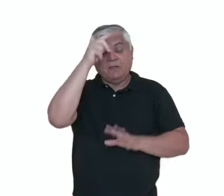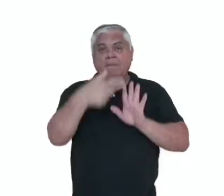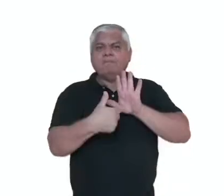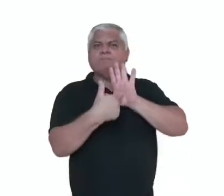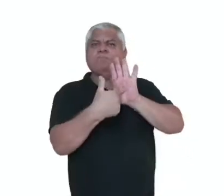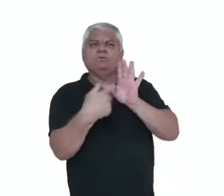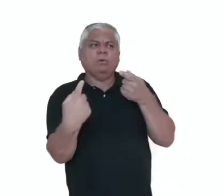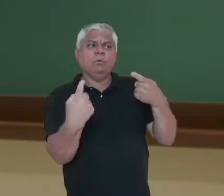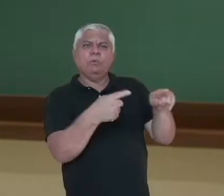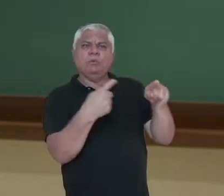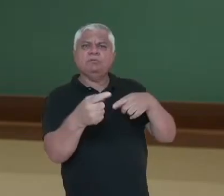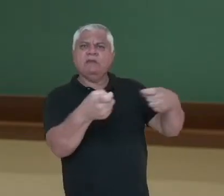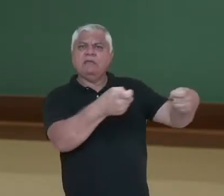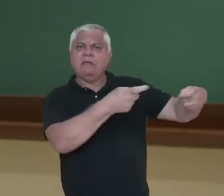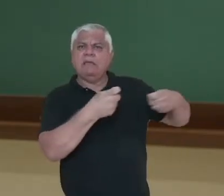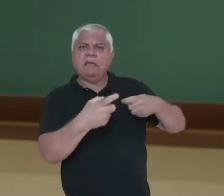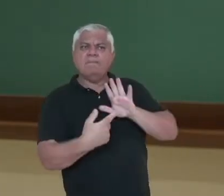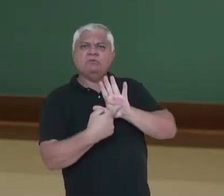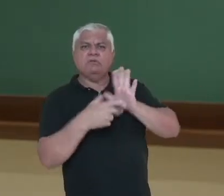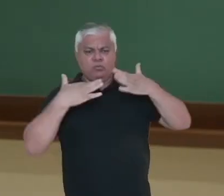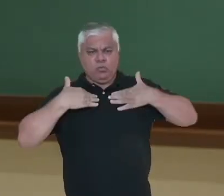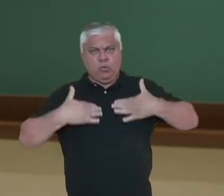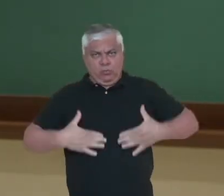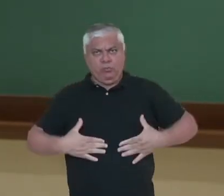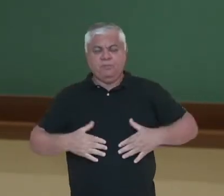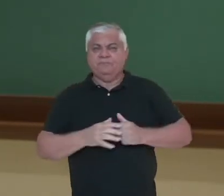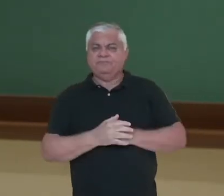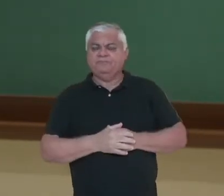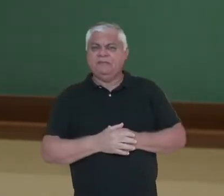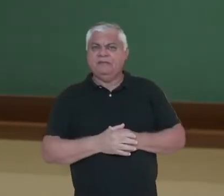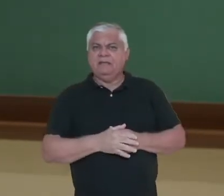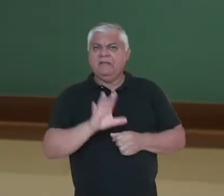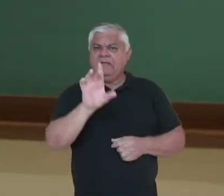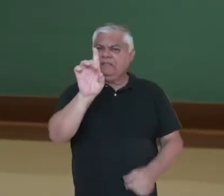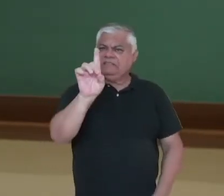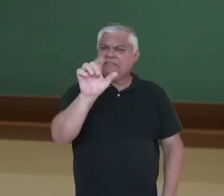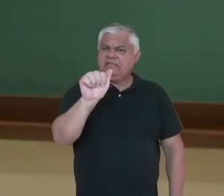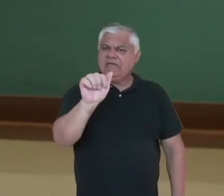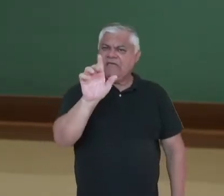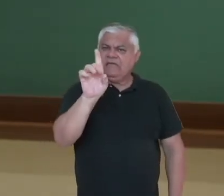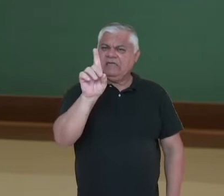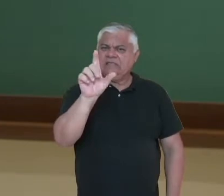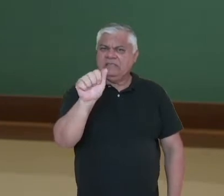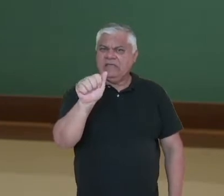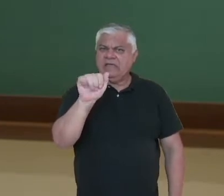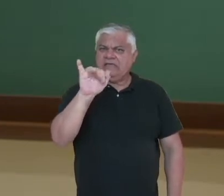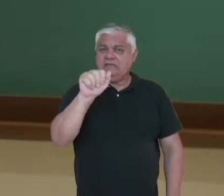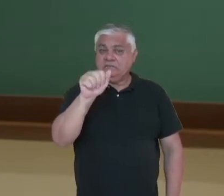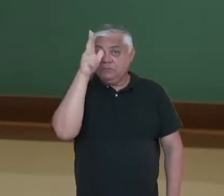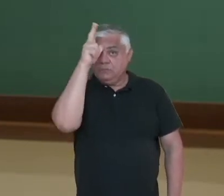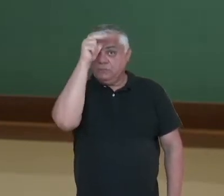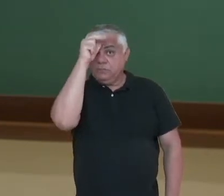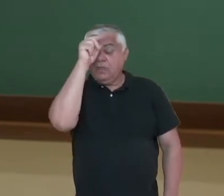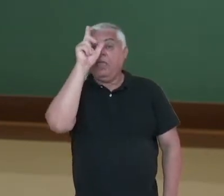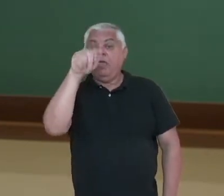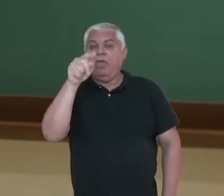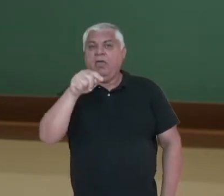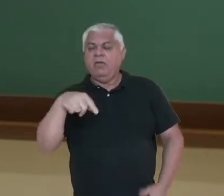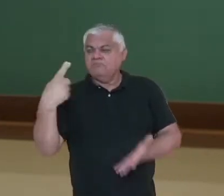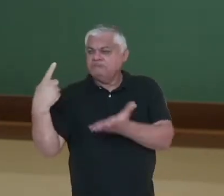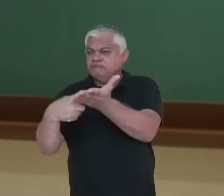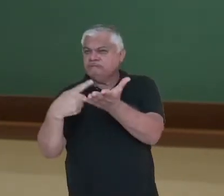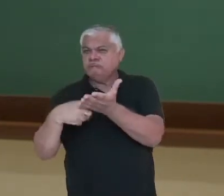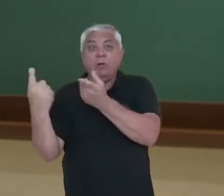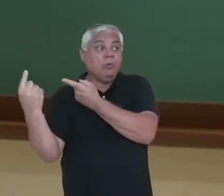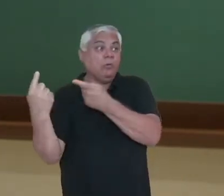corpo como possível suporte. Quando a gente fala do dadaísmo, a gente está falando um protesto aberto contra a Primeira Guerra Mundial e pelo cunho,